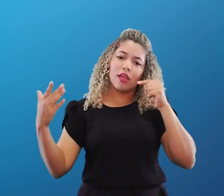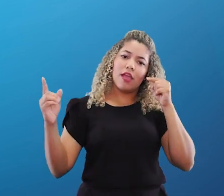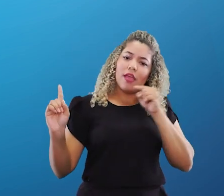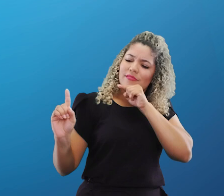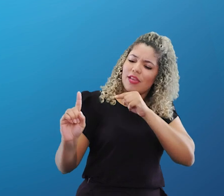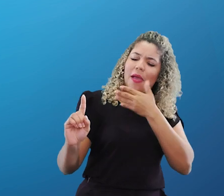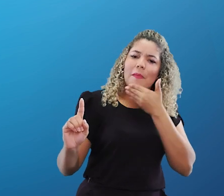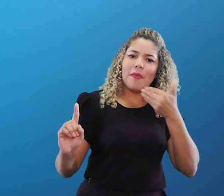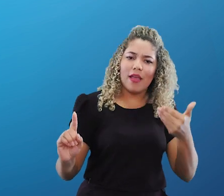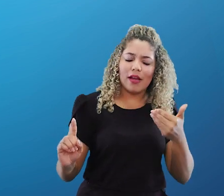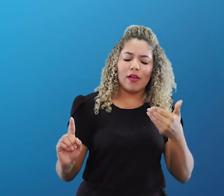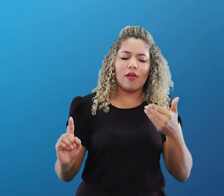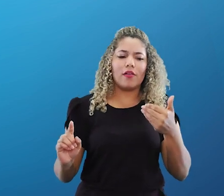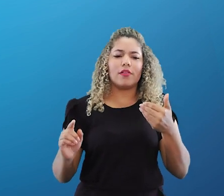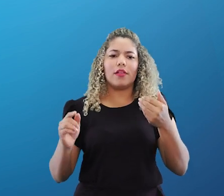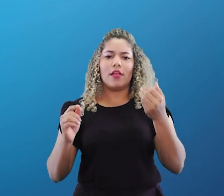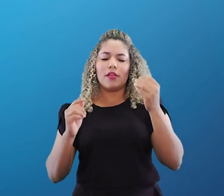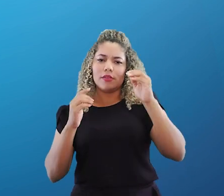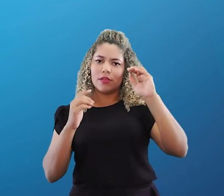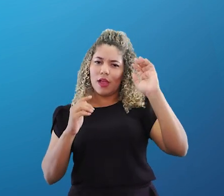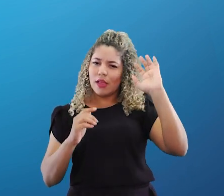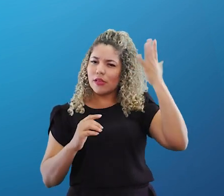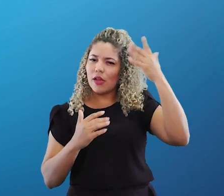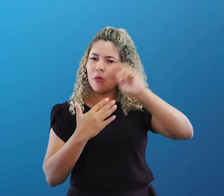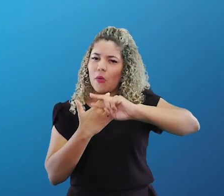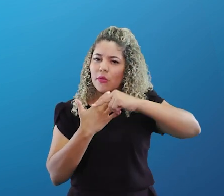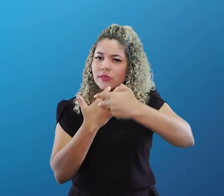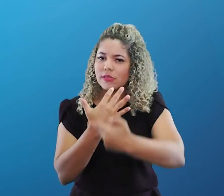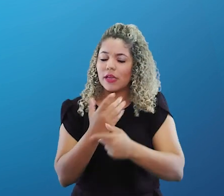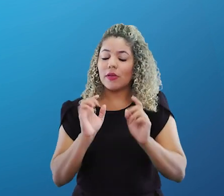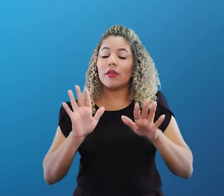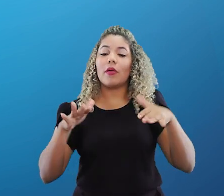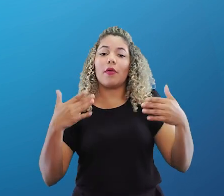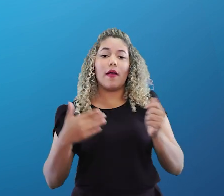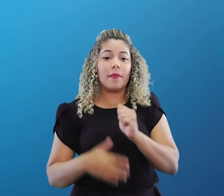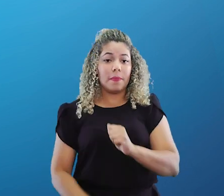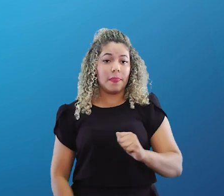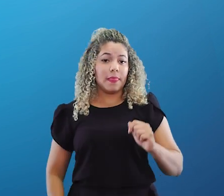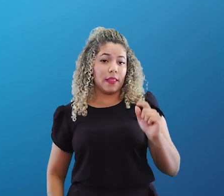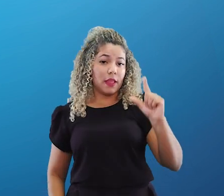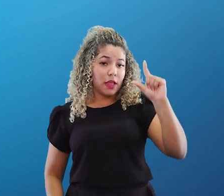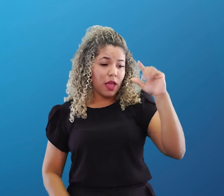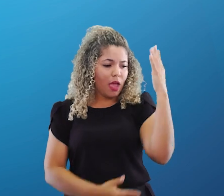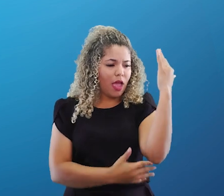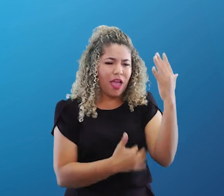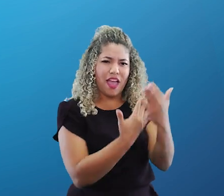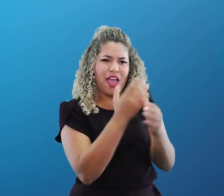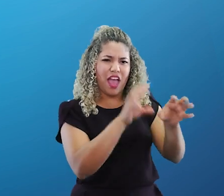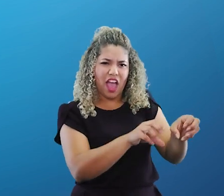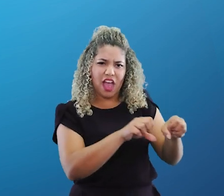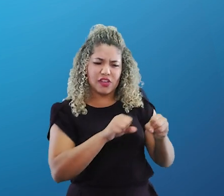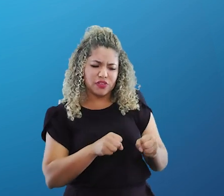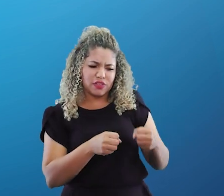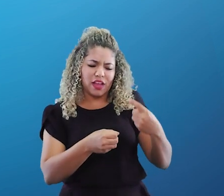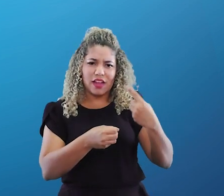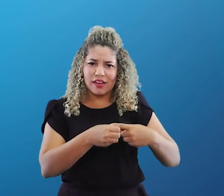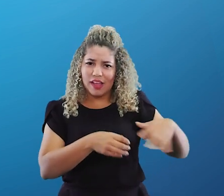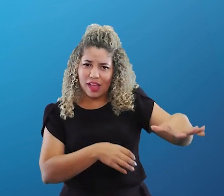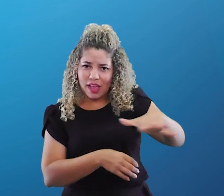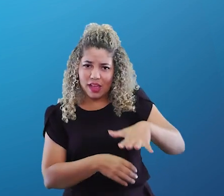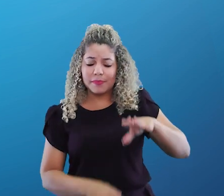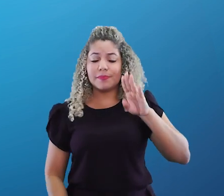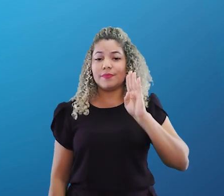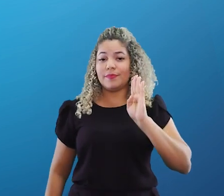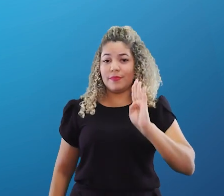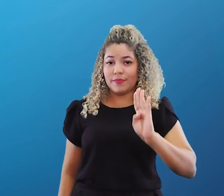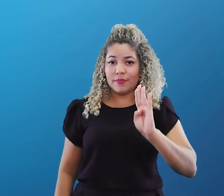na melhoria das consequências desse fenômeno é: letra A. A remoção da vegetação nativa dos grandes centros.